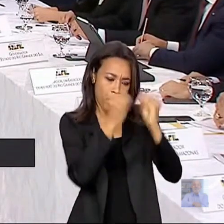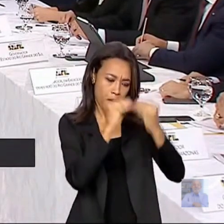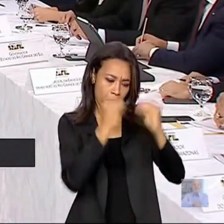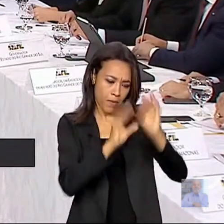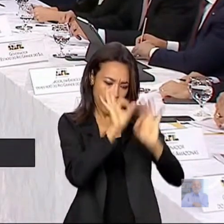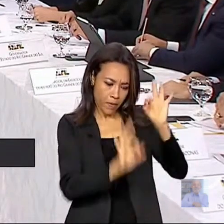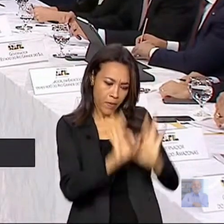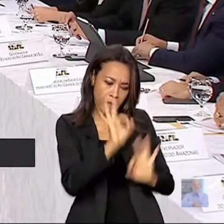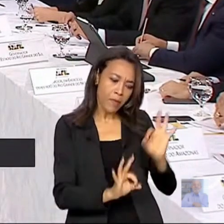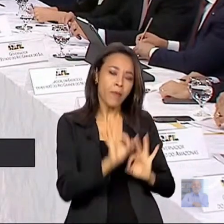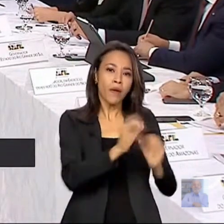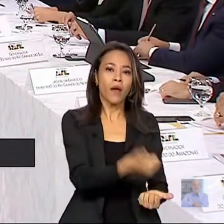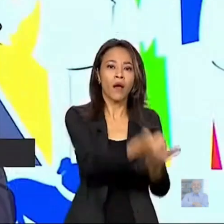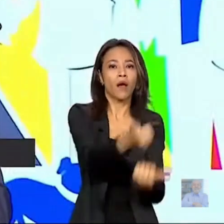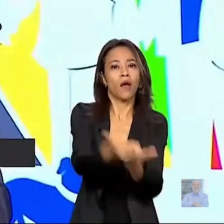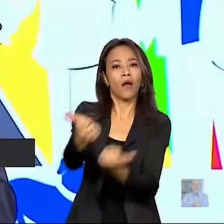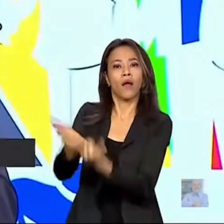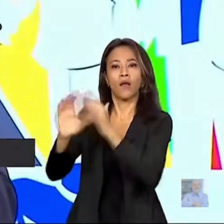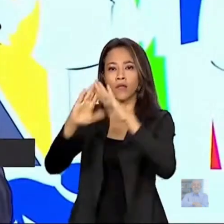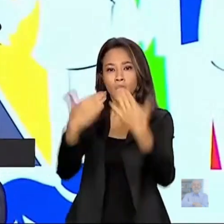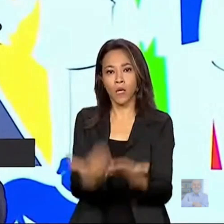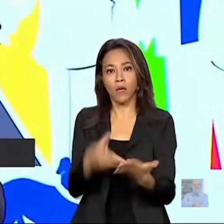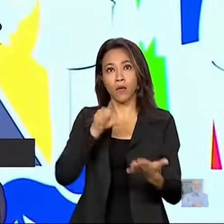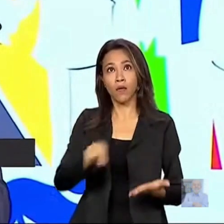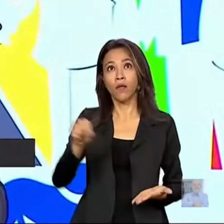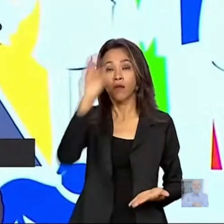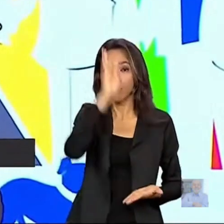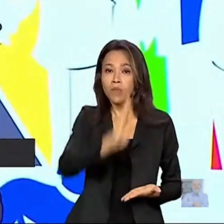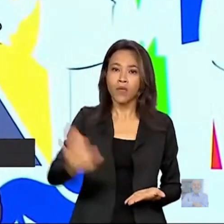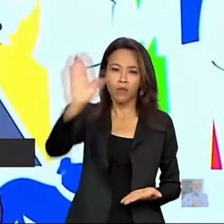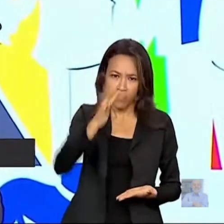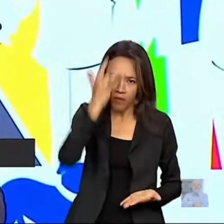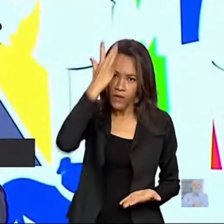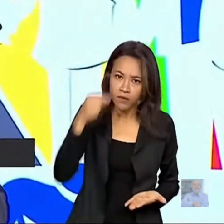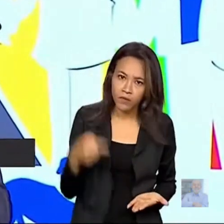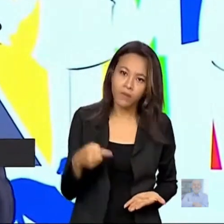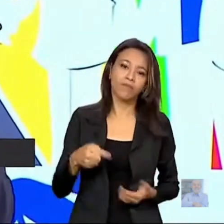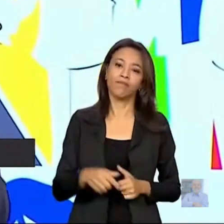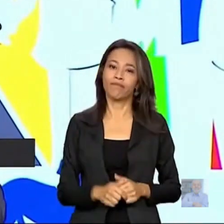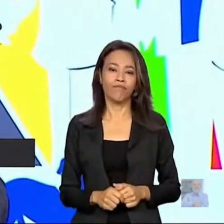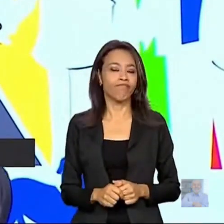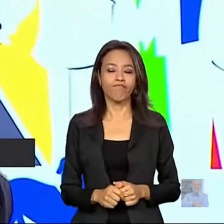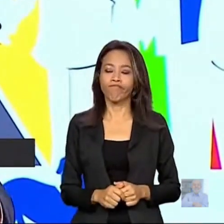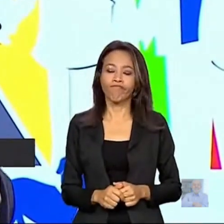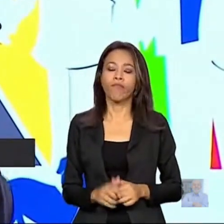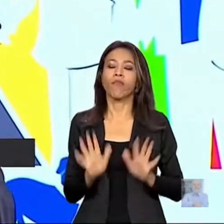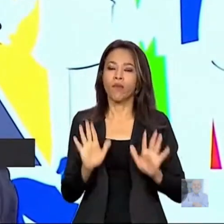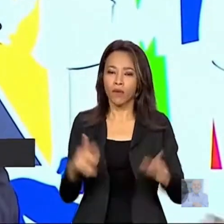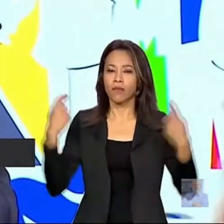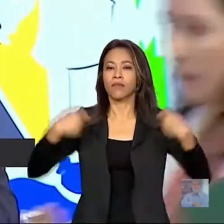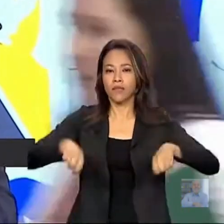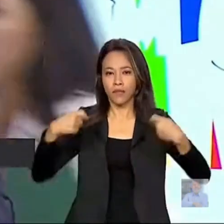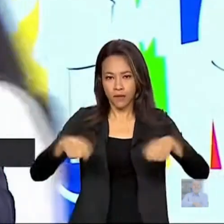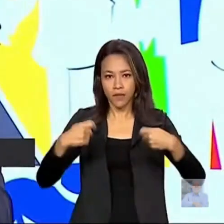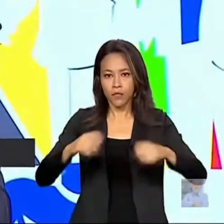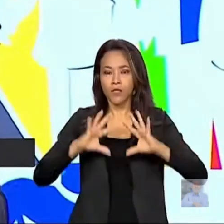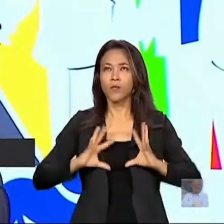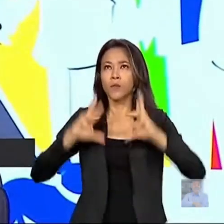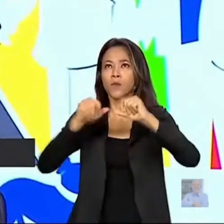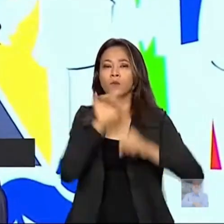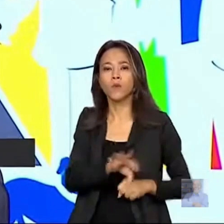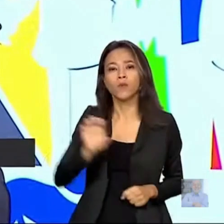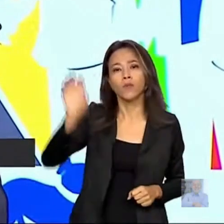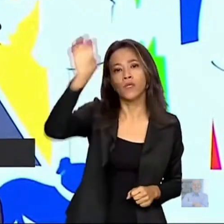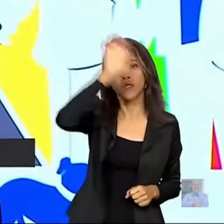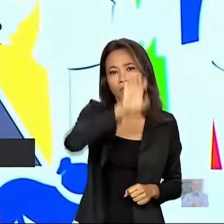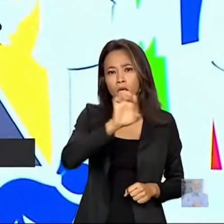escolas brasileiras. Portanto, não há solução fácil, mas é necessário todos os nossos entes federados nos